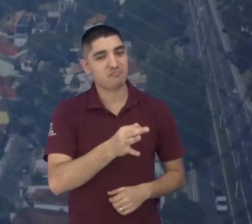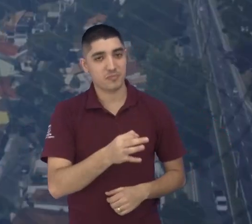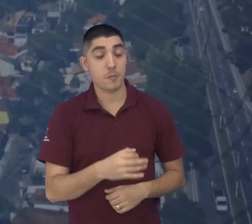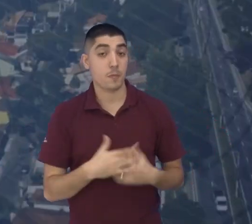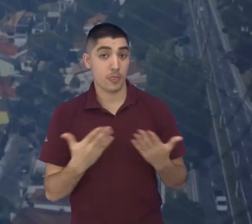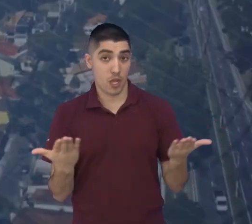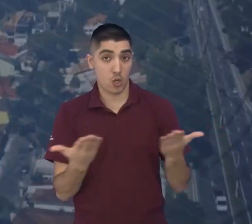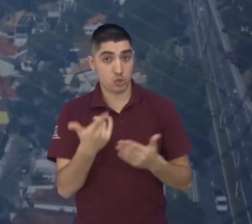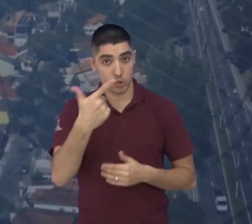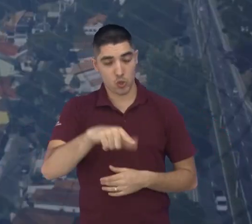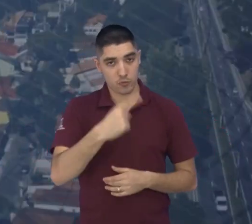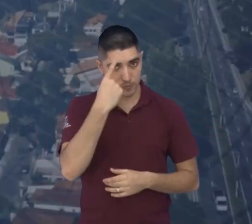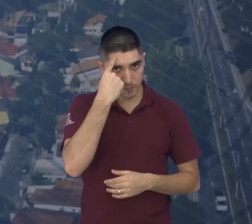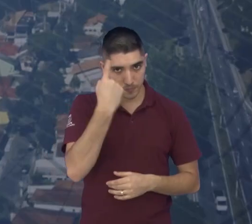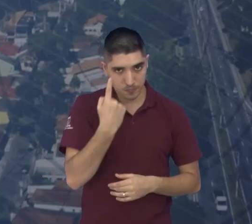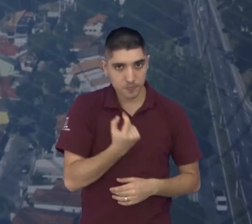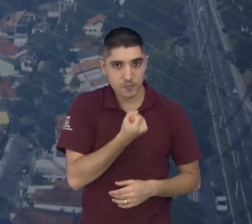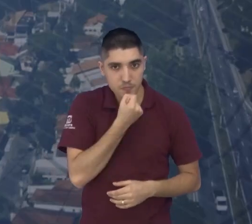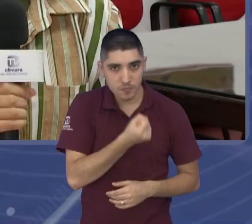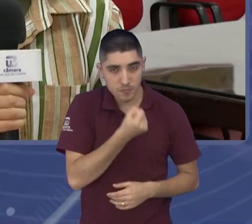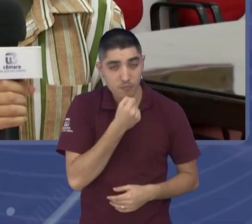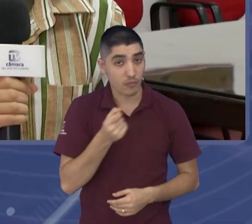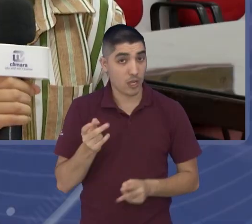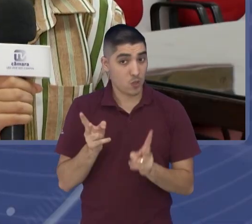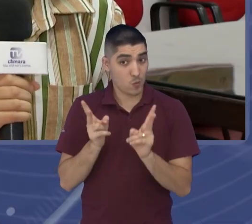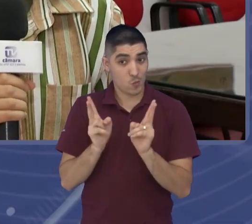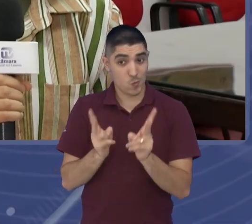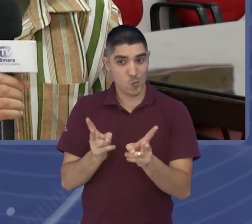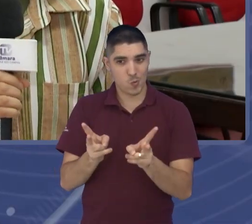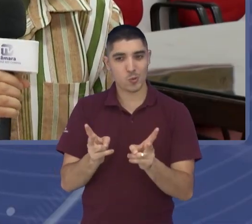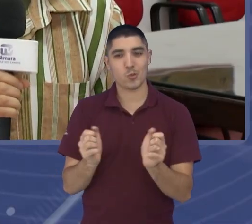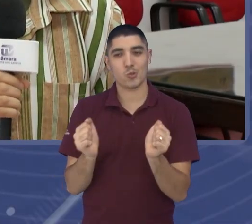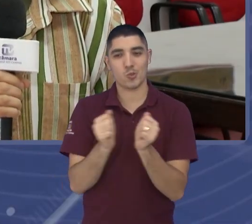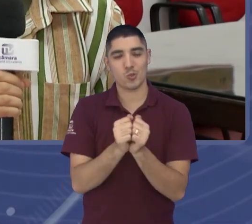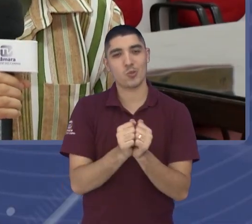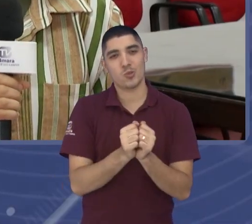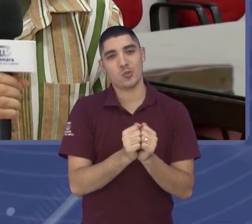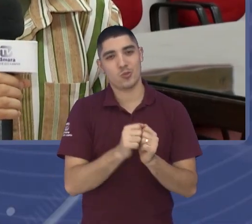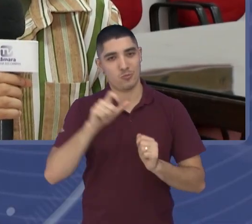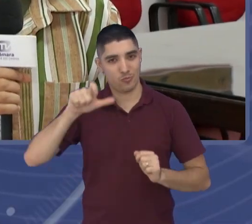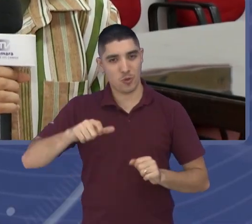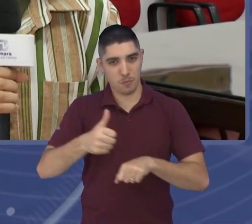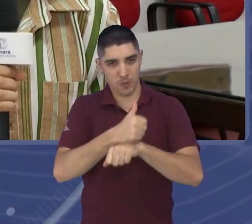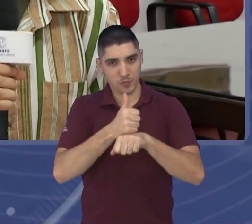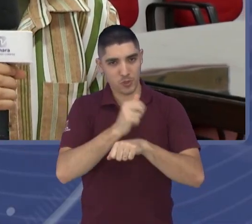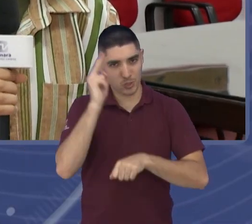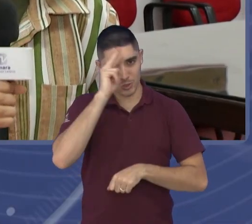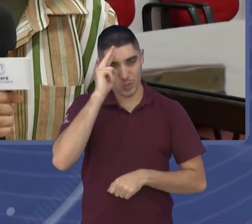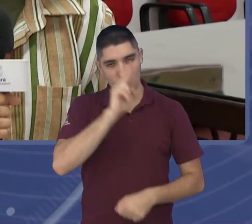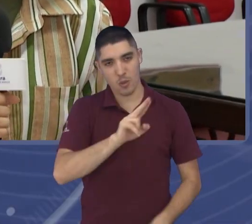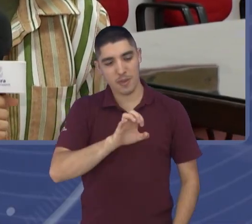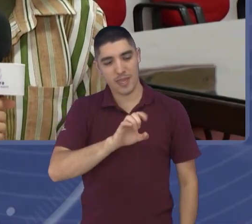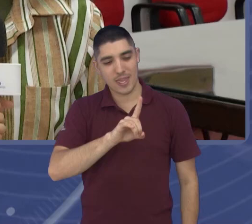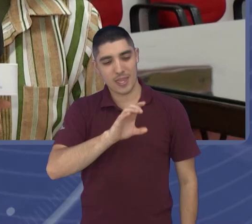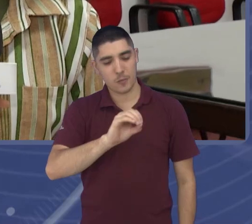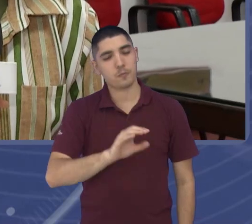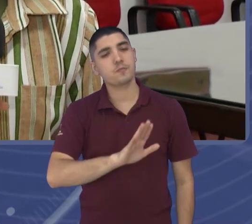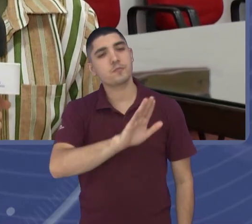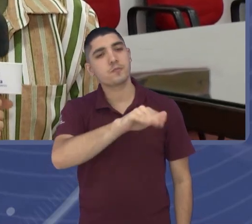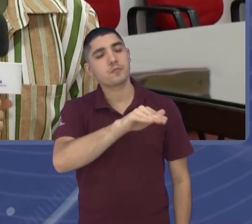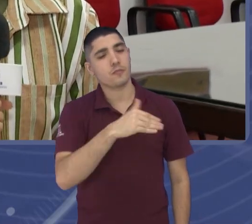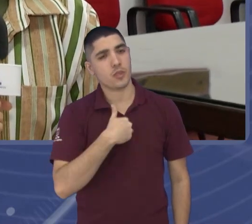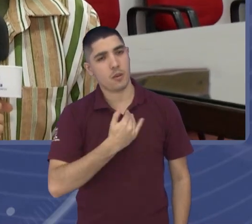a repórter Tamires Vick, que ela continua com o historiador Edu Paiotti. Tami, eu quero aproveitar para